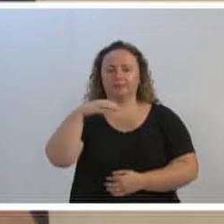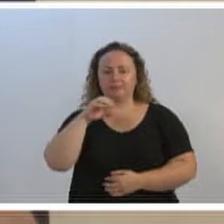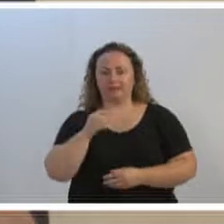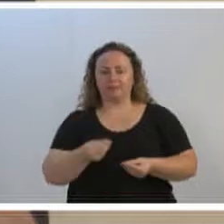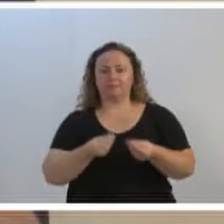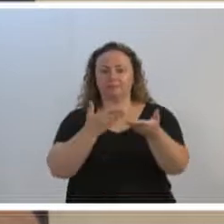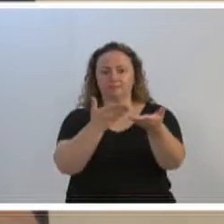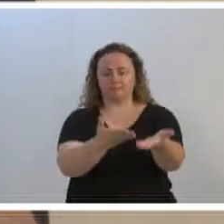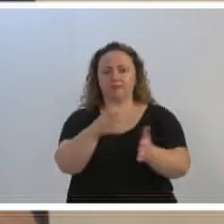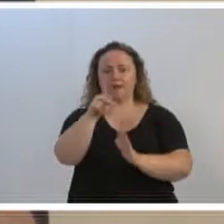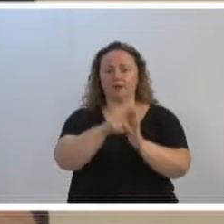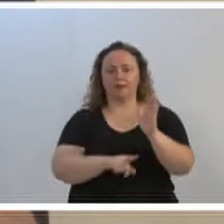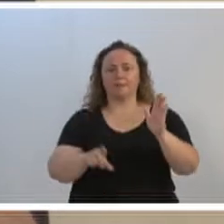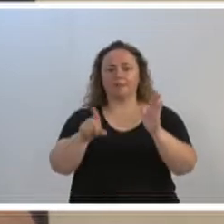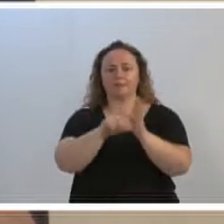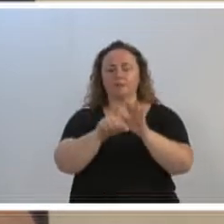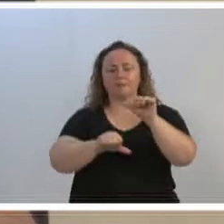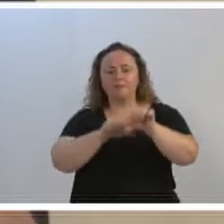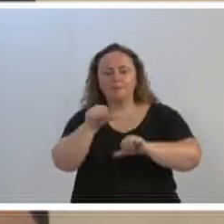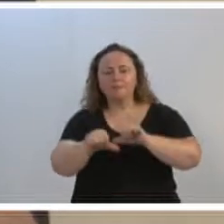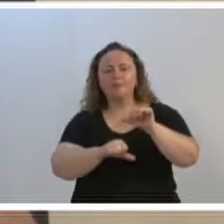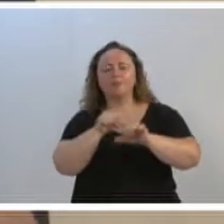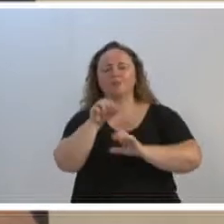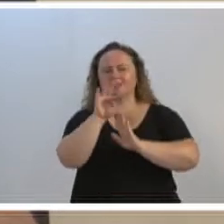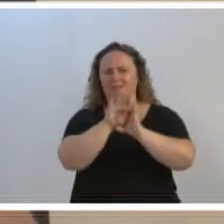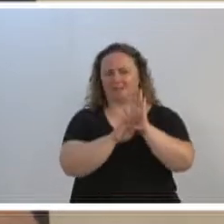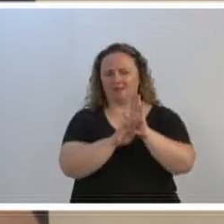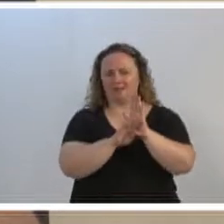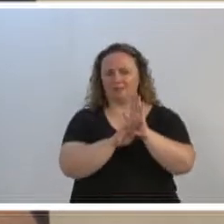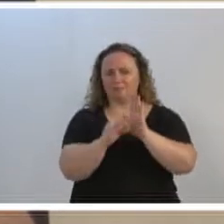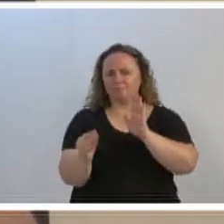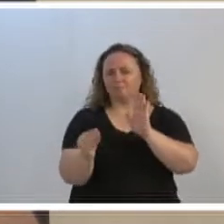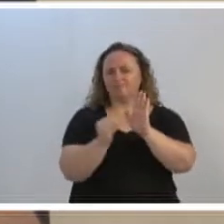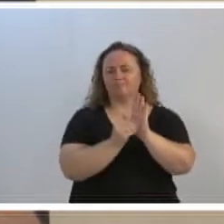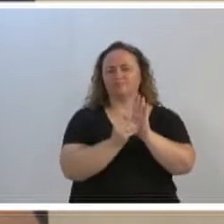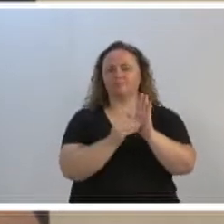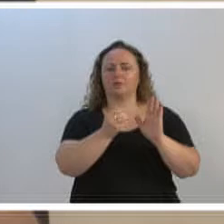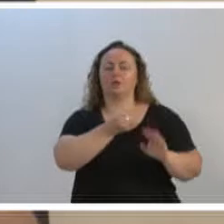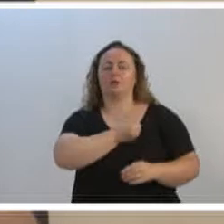projeto de lei que altera a redação do dispositivo da Lei Ordinária número